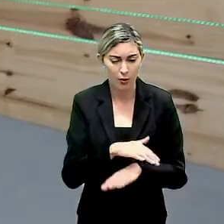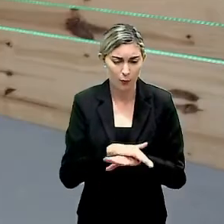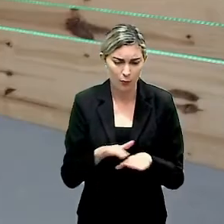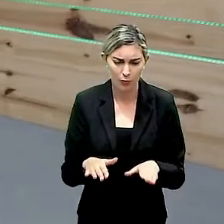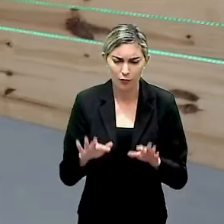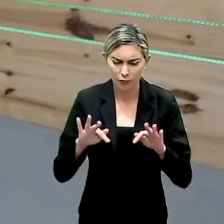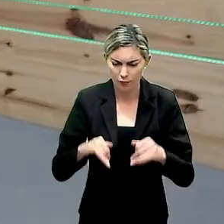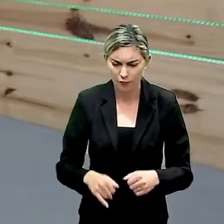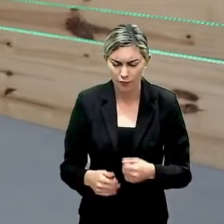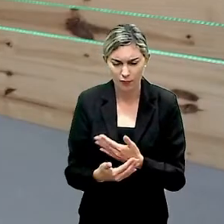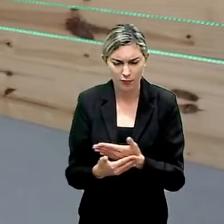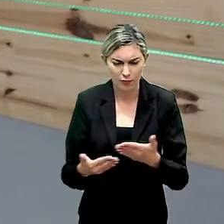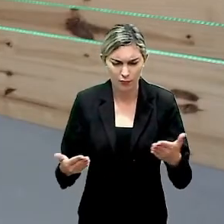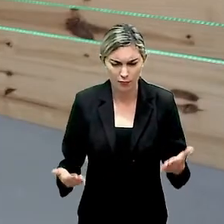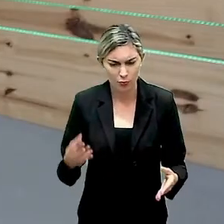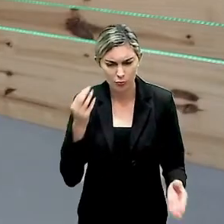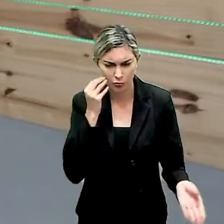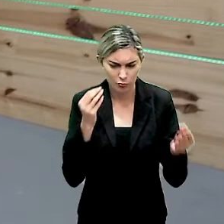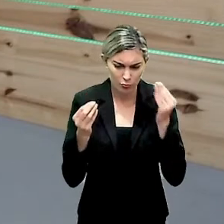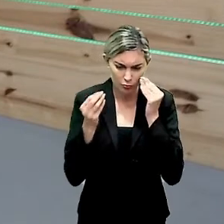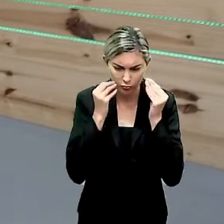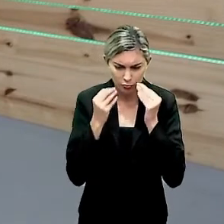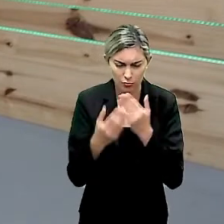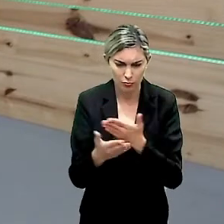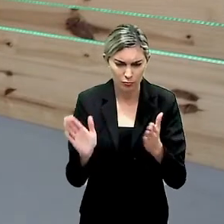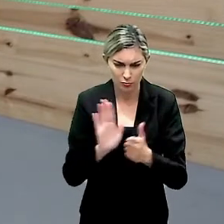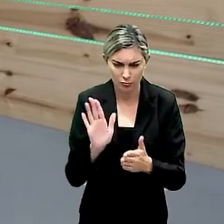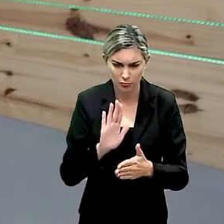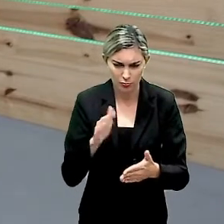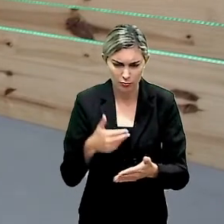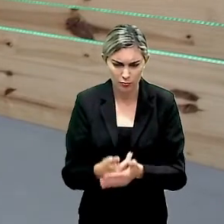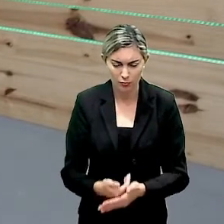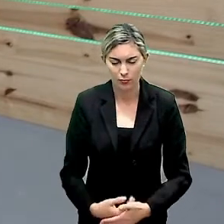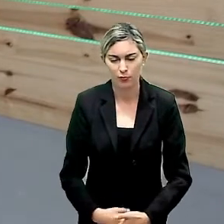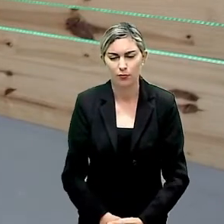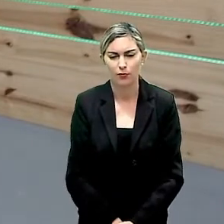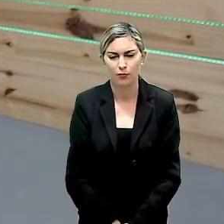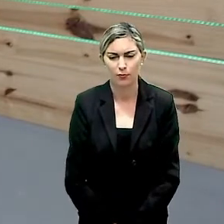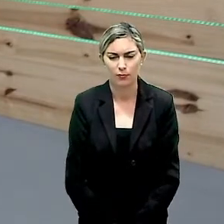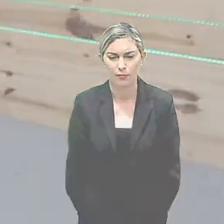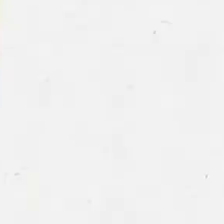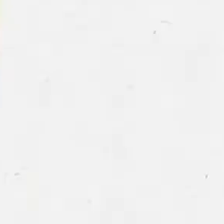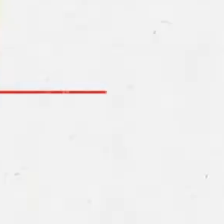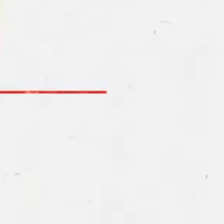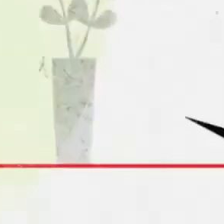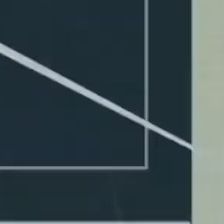Então, fico por aqui com vocês. Um beijo no coração e até a próxima, se Deus quiser. Valeu!